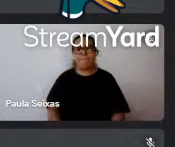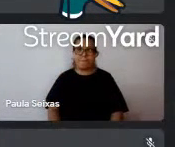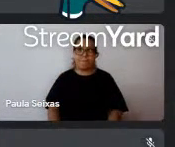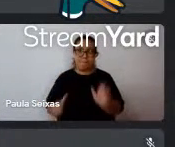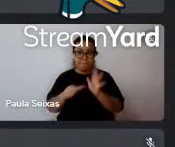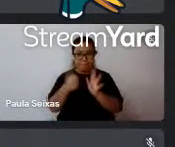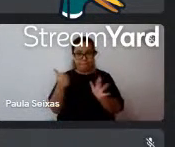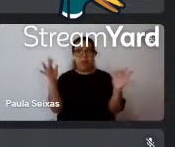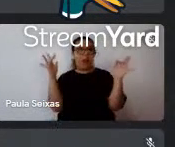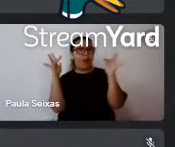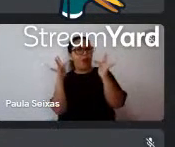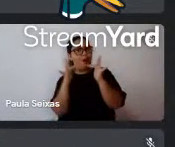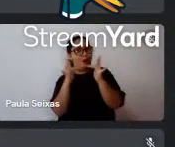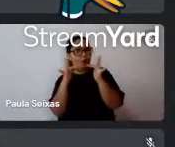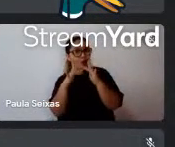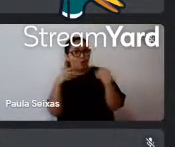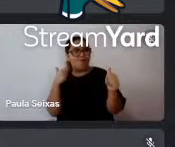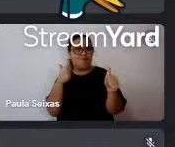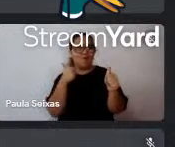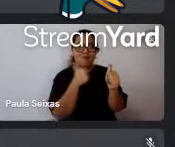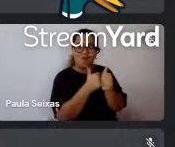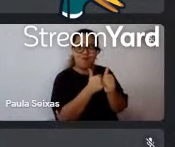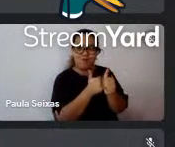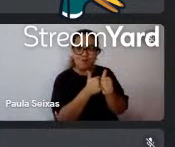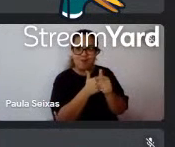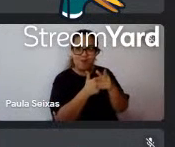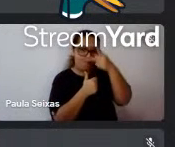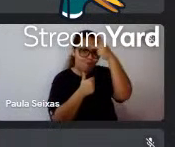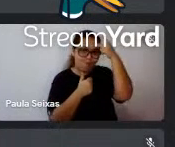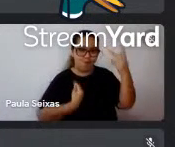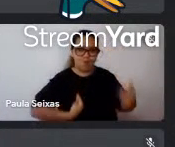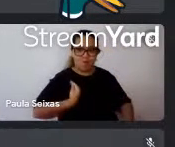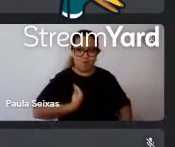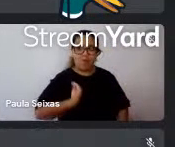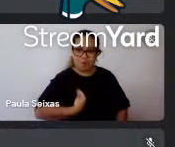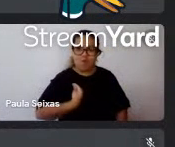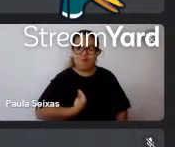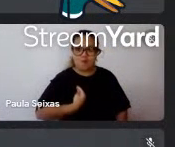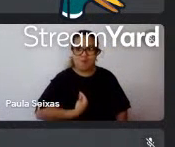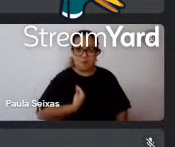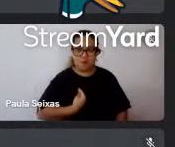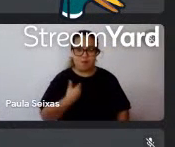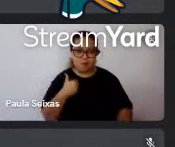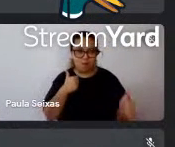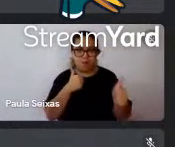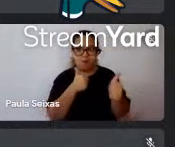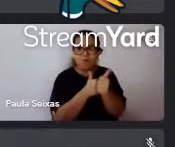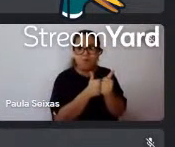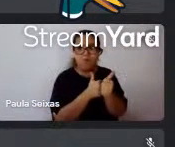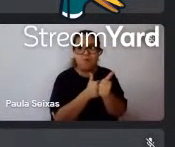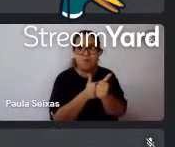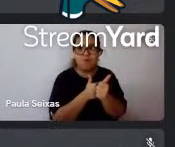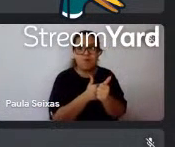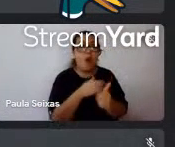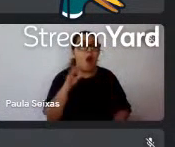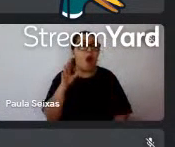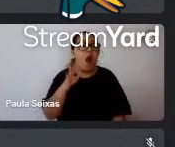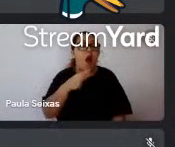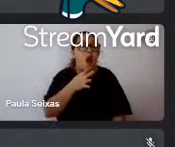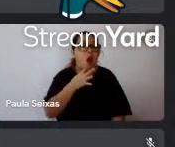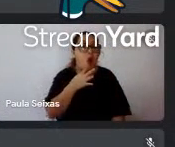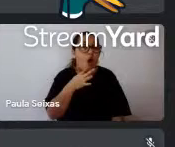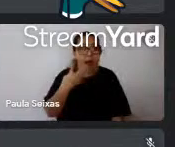é um contato mais próximo com os participantes, né? Poder vivenciar um pouquinho da cultura cabo-verdiana, porque esses